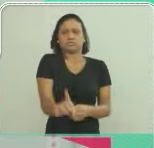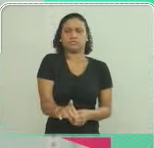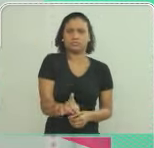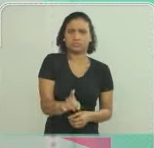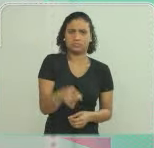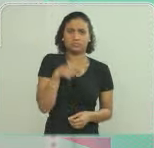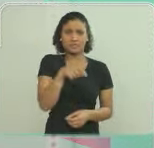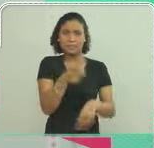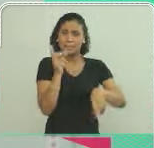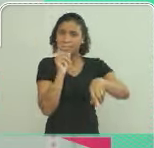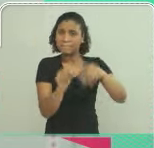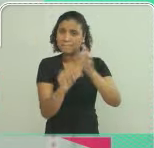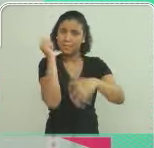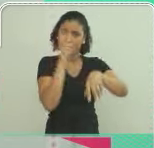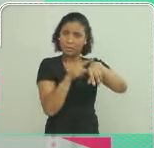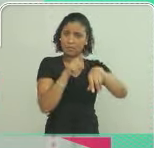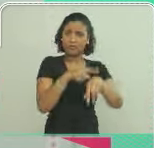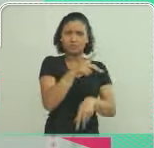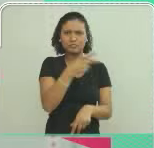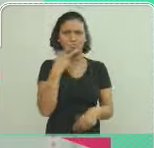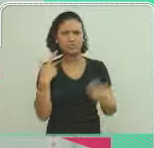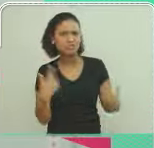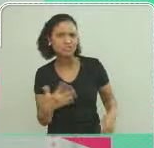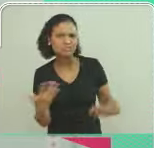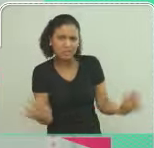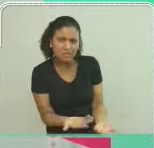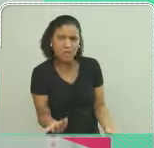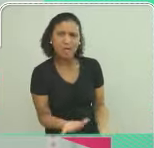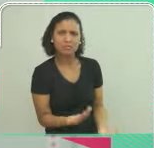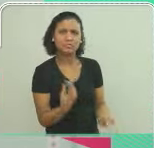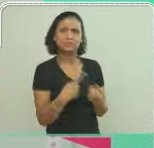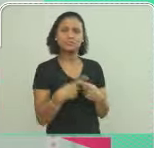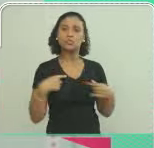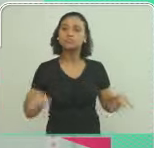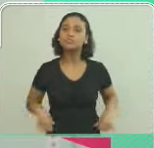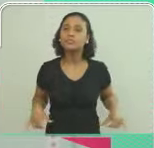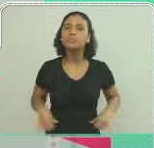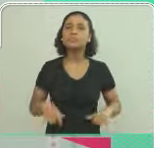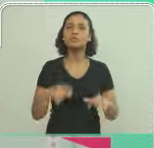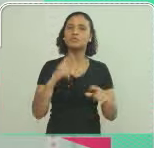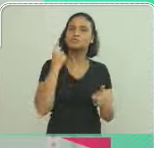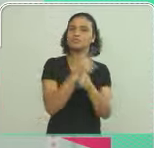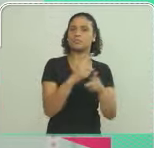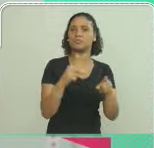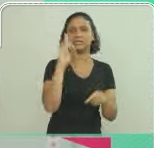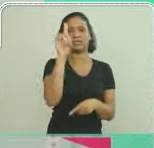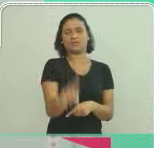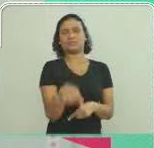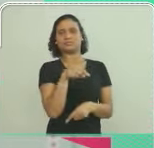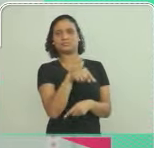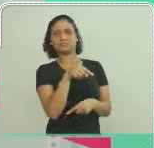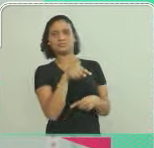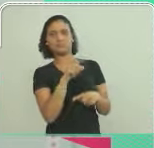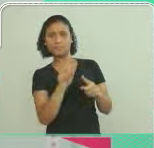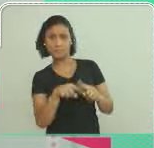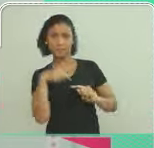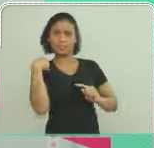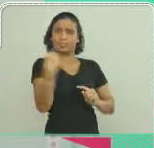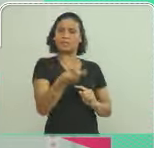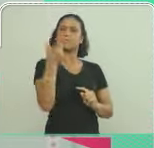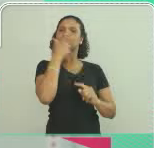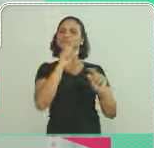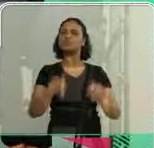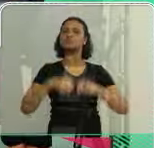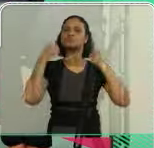aí o sofrimento de se deparar com uma deficiência, uma sequela definitiva, e depois a força de superar algumas coisas, e depois transformar